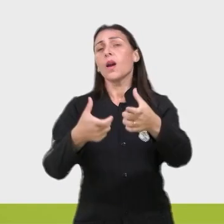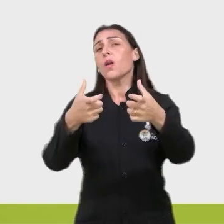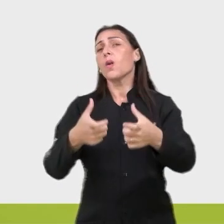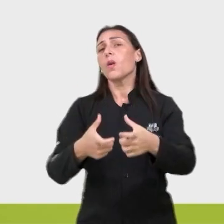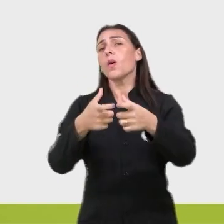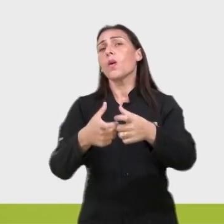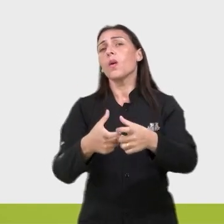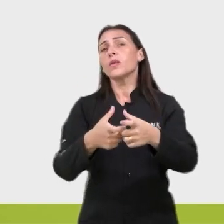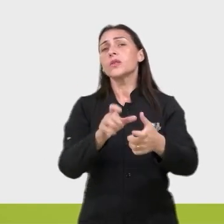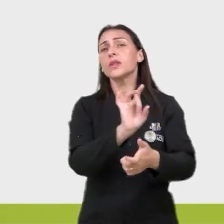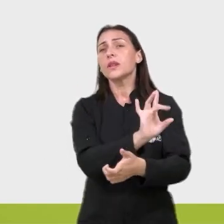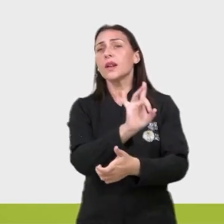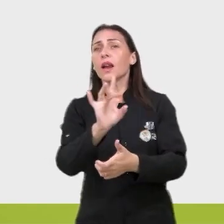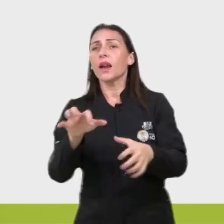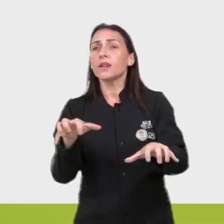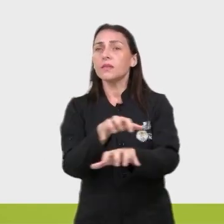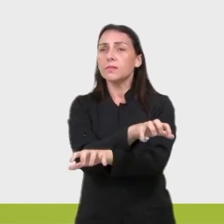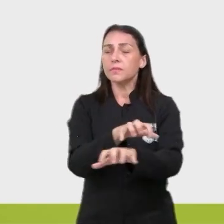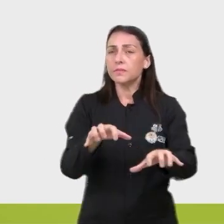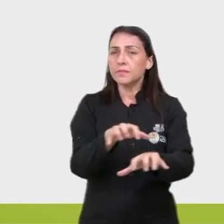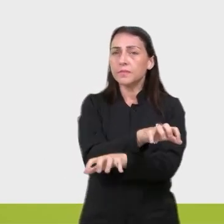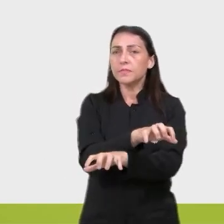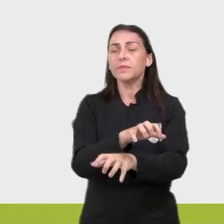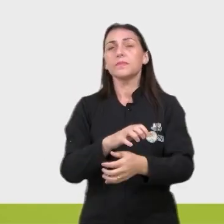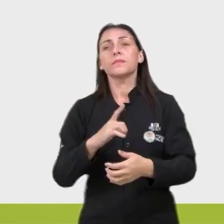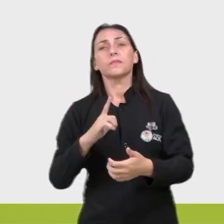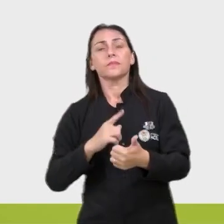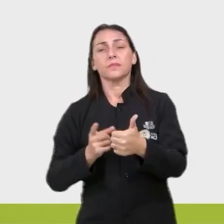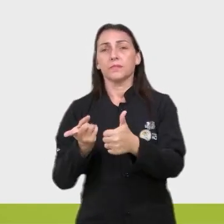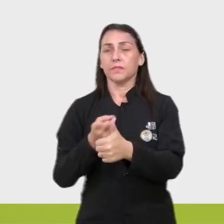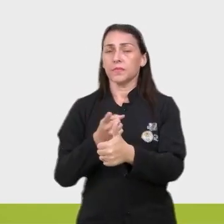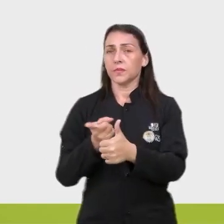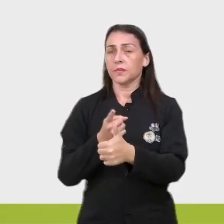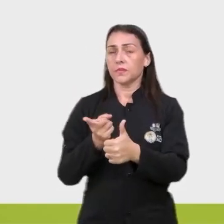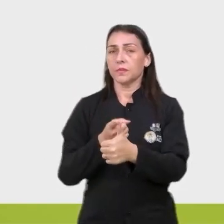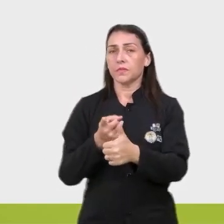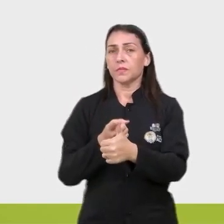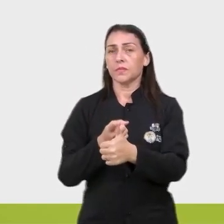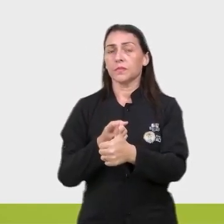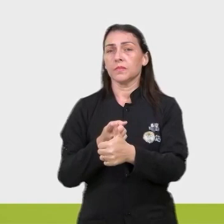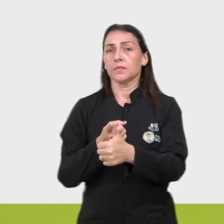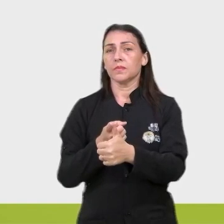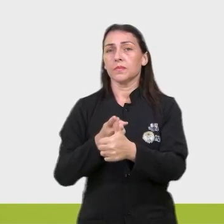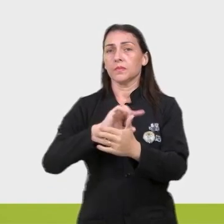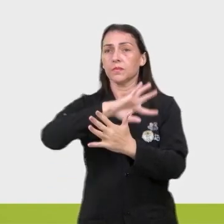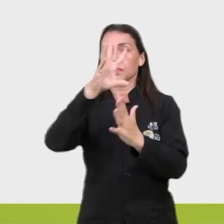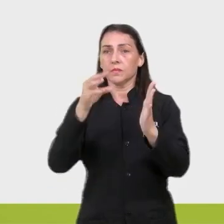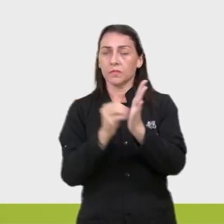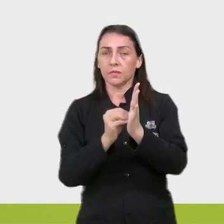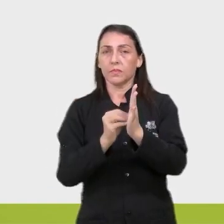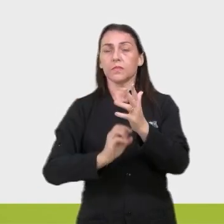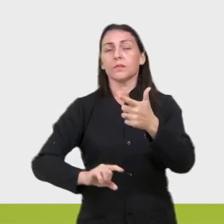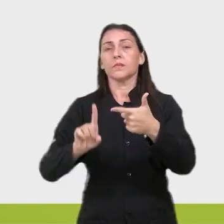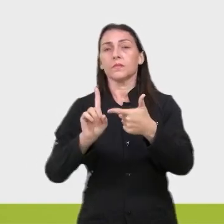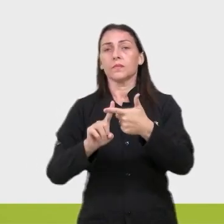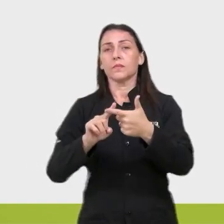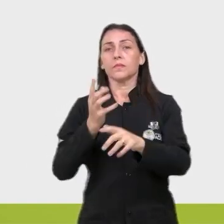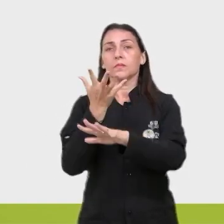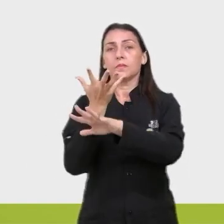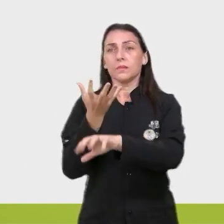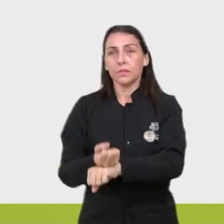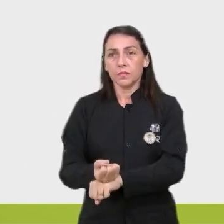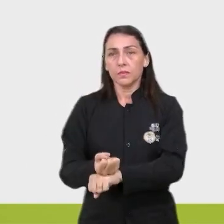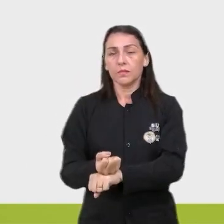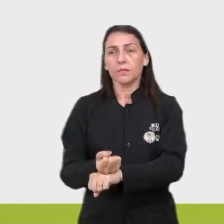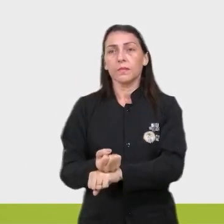estão localizados esses domínios morfoclimáticos. Então, temos lá, quais são eles? Domínio amazônico, o